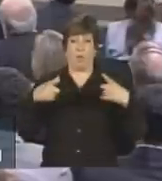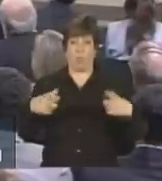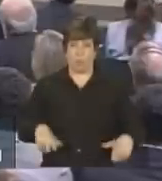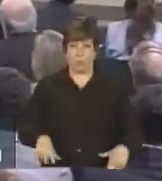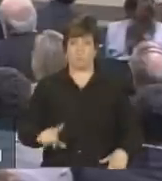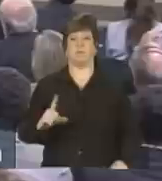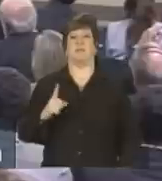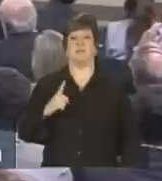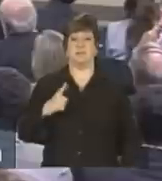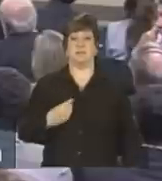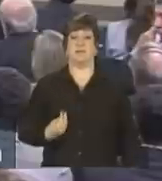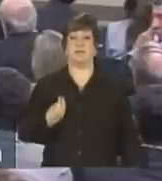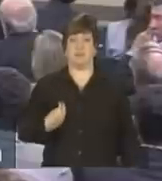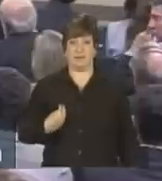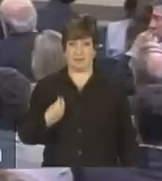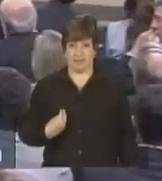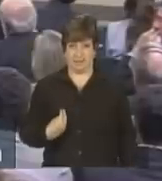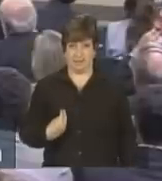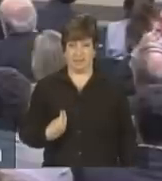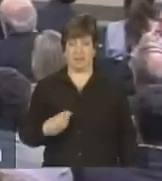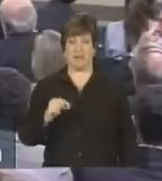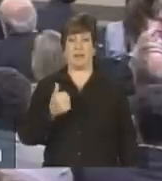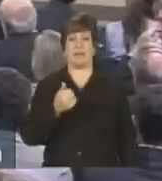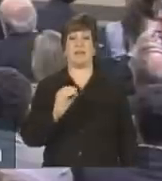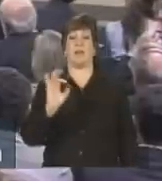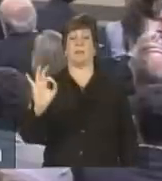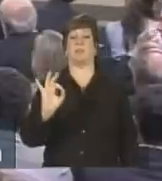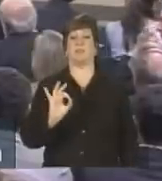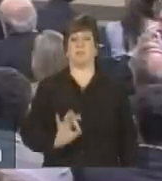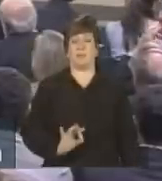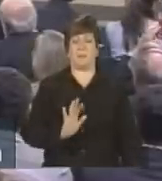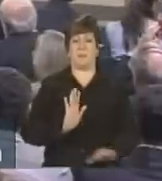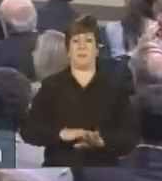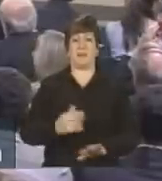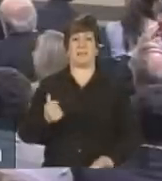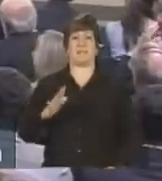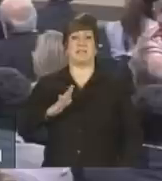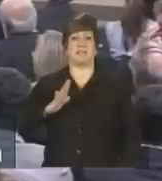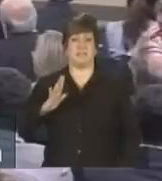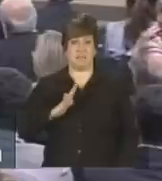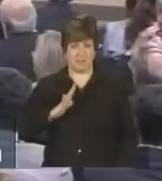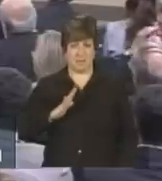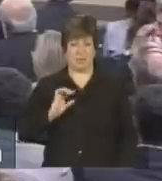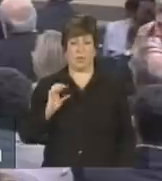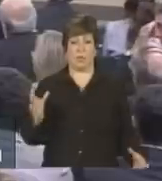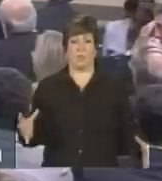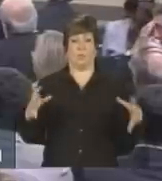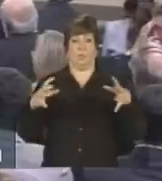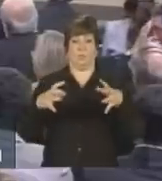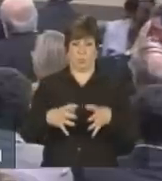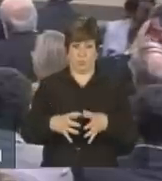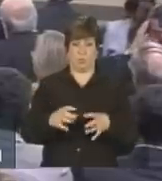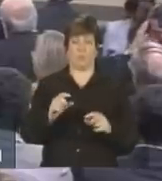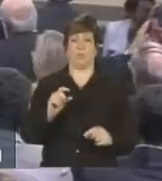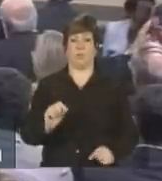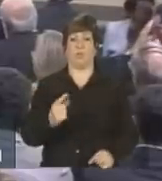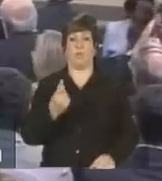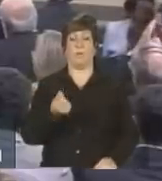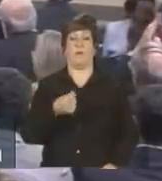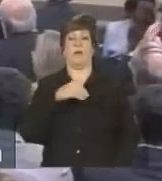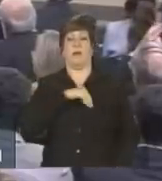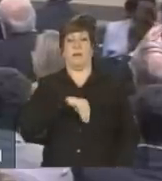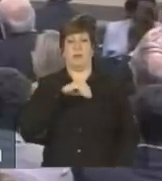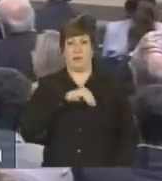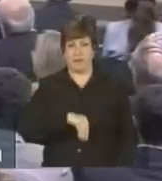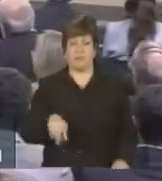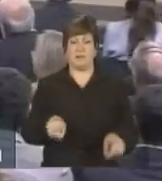existe os 10% mais ricos concentram uma renda